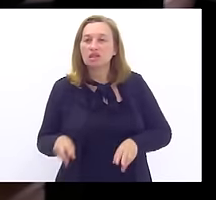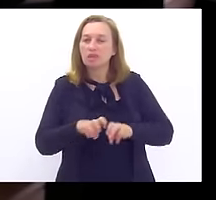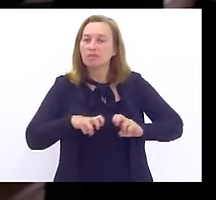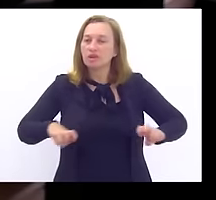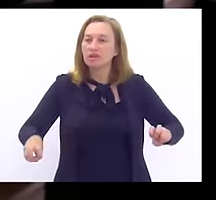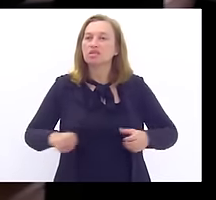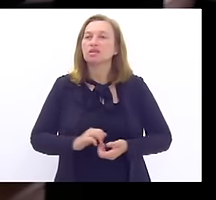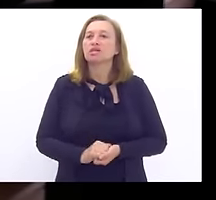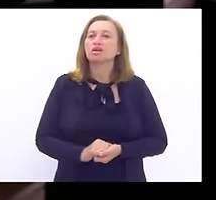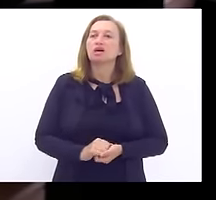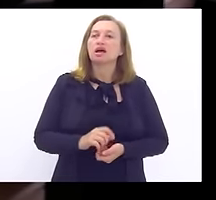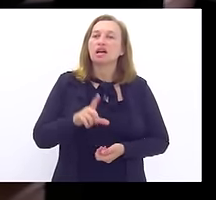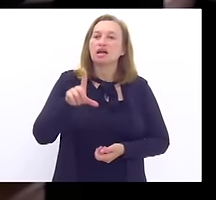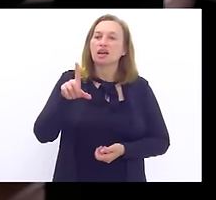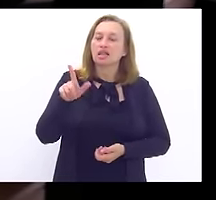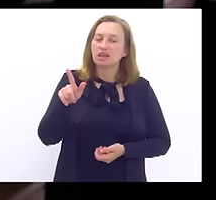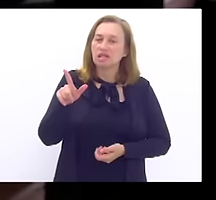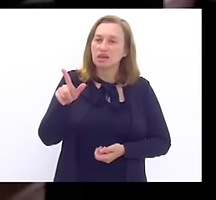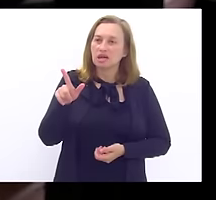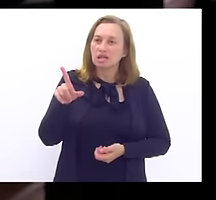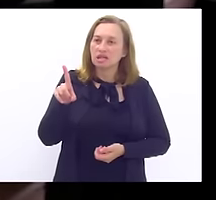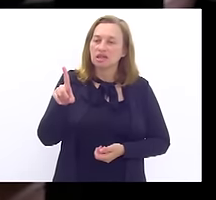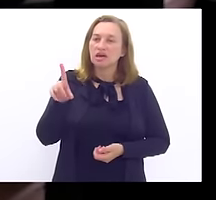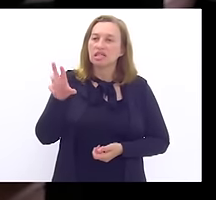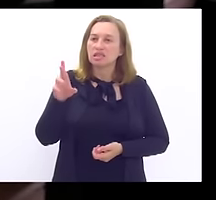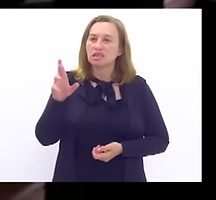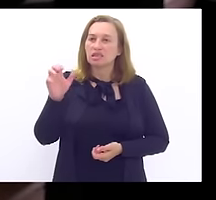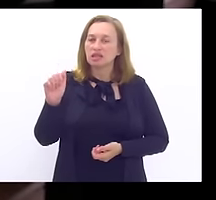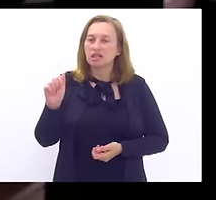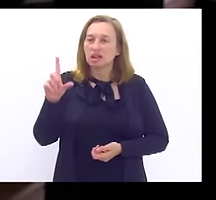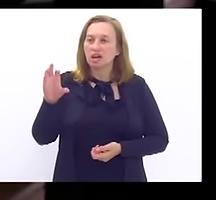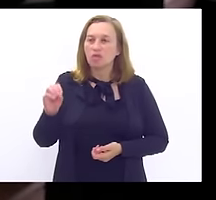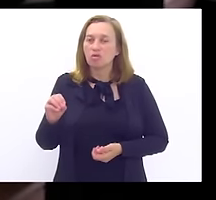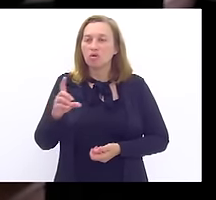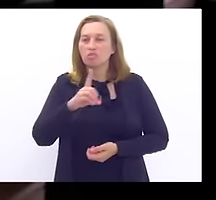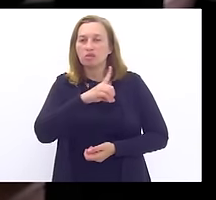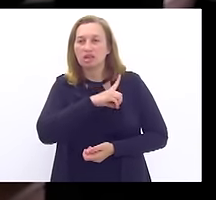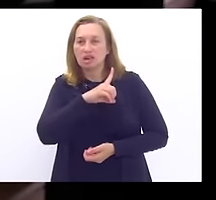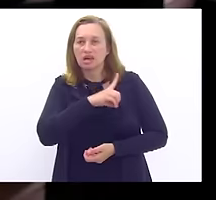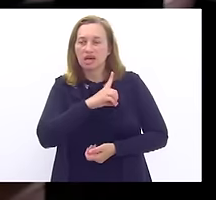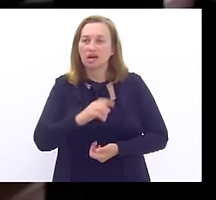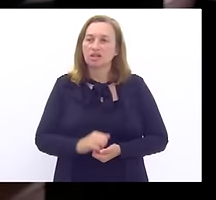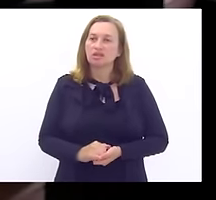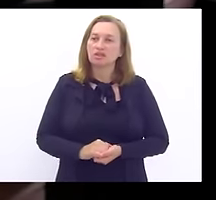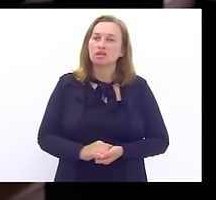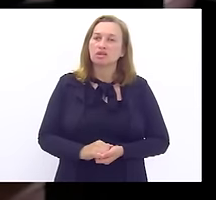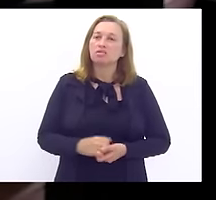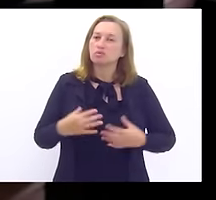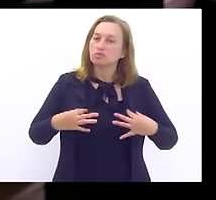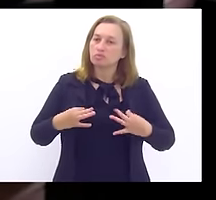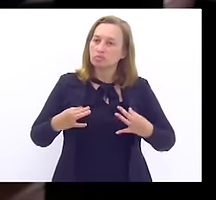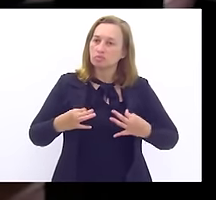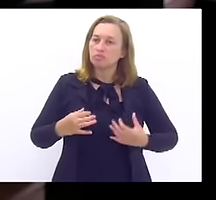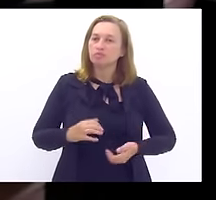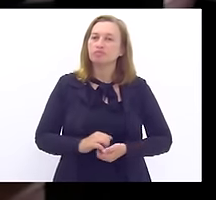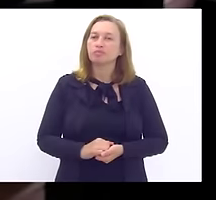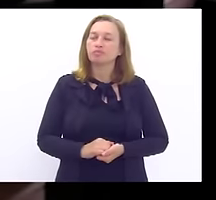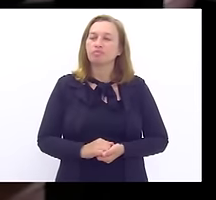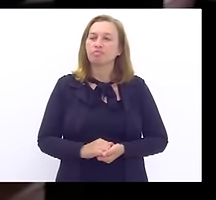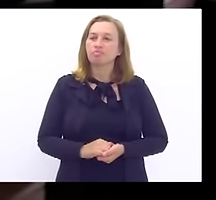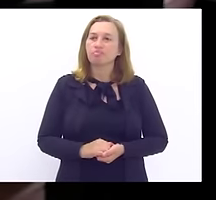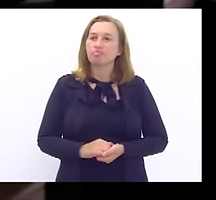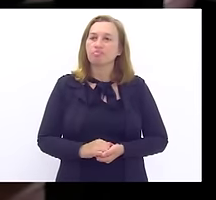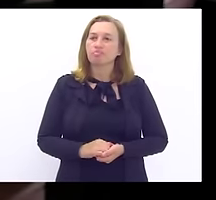é a Draco está aqui representada como delegada assistente e a gente se coloca à disposição para